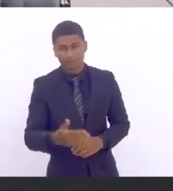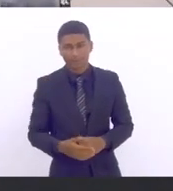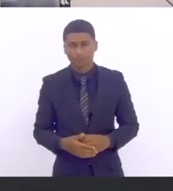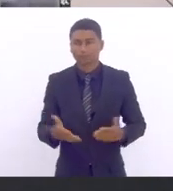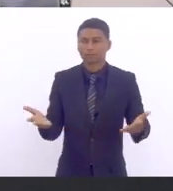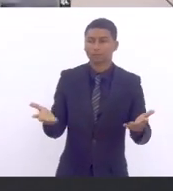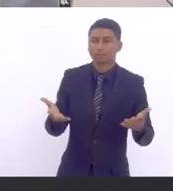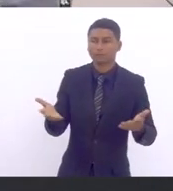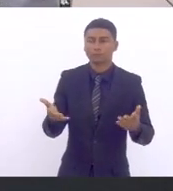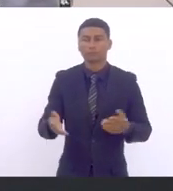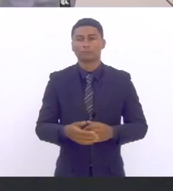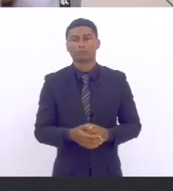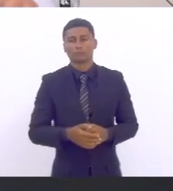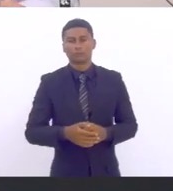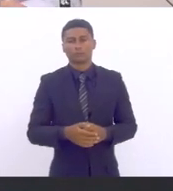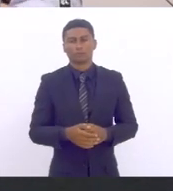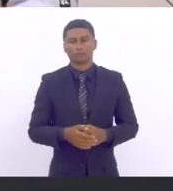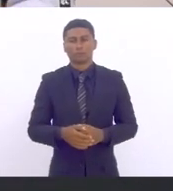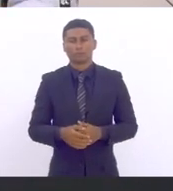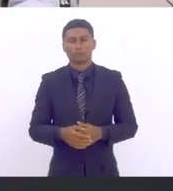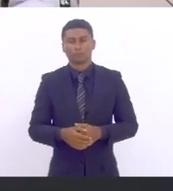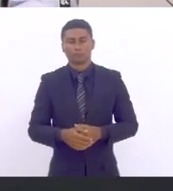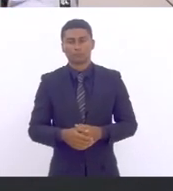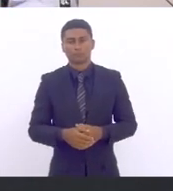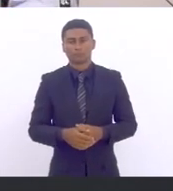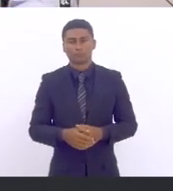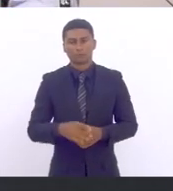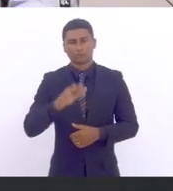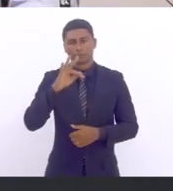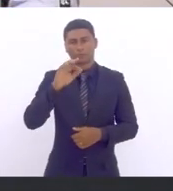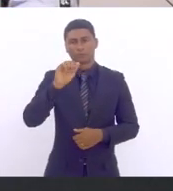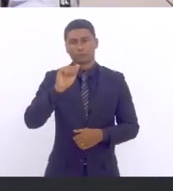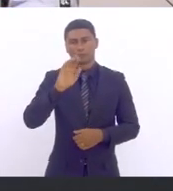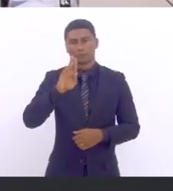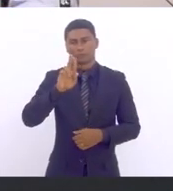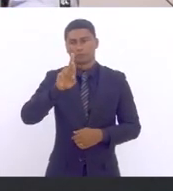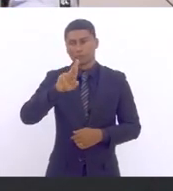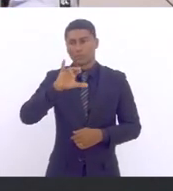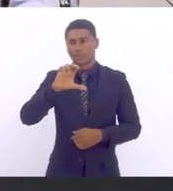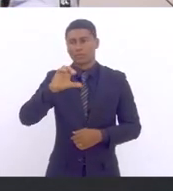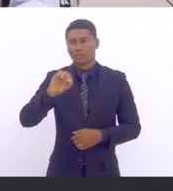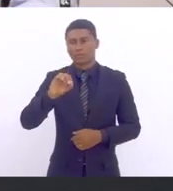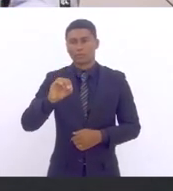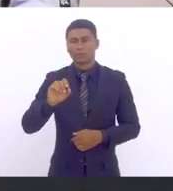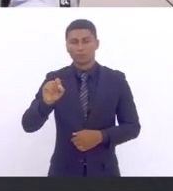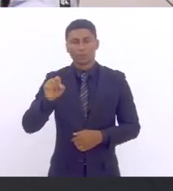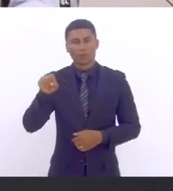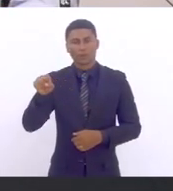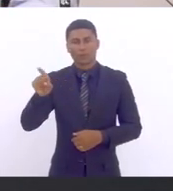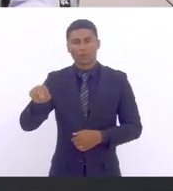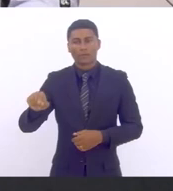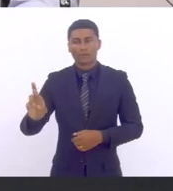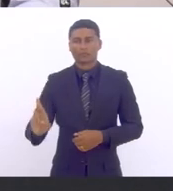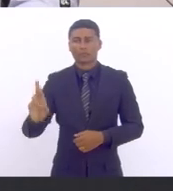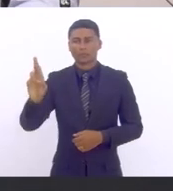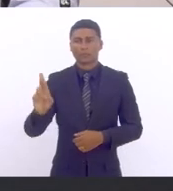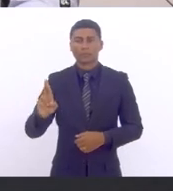Passa a palavra agora ao Fabrício, Relações Públicas da torcida Young